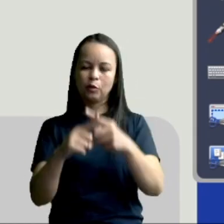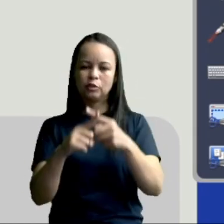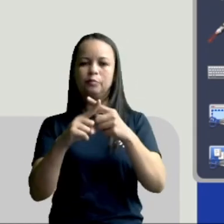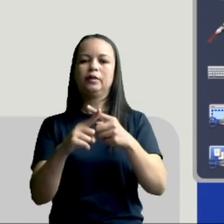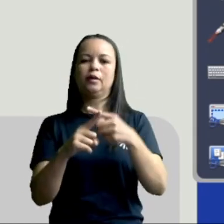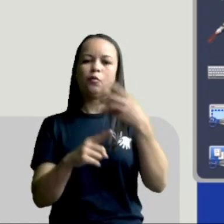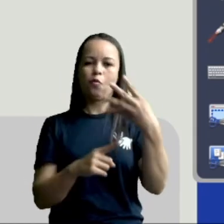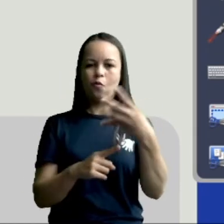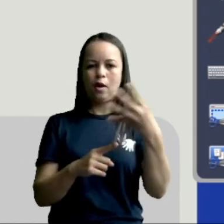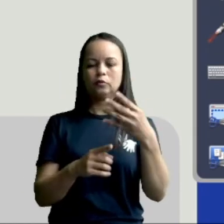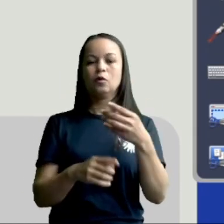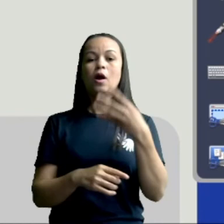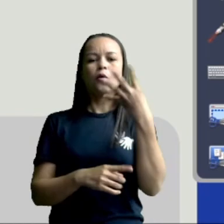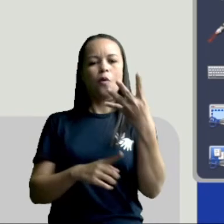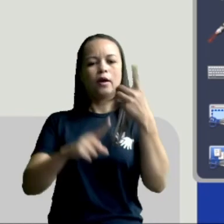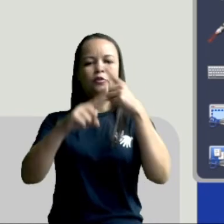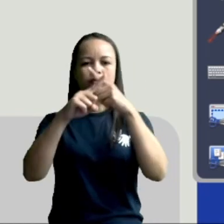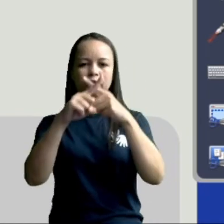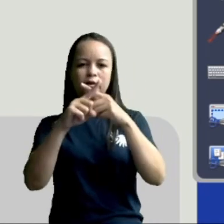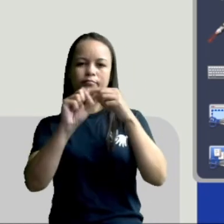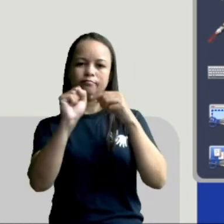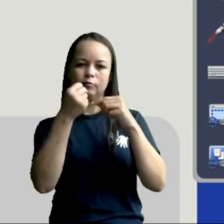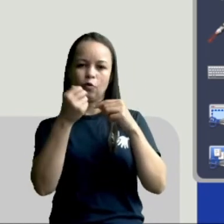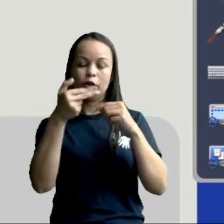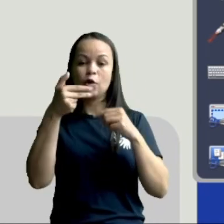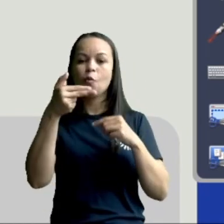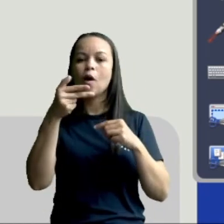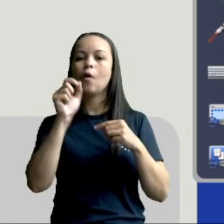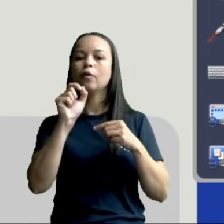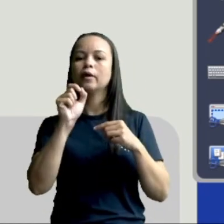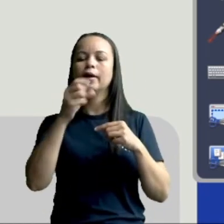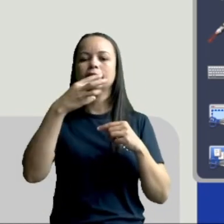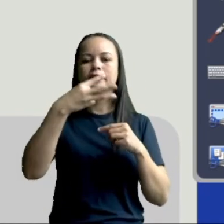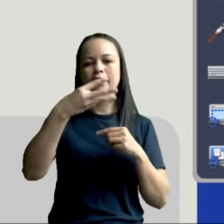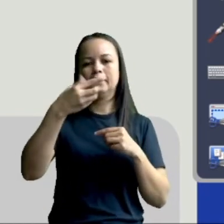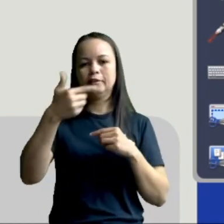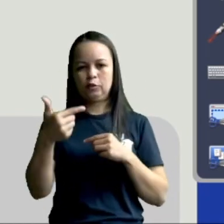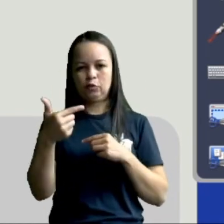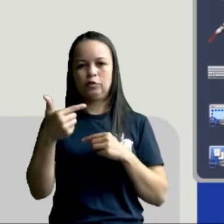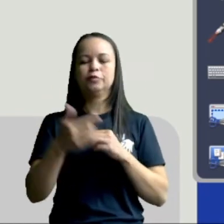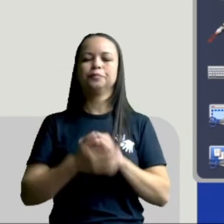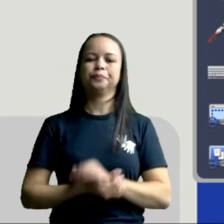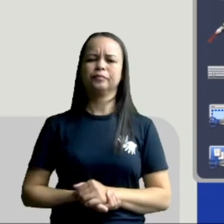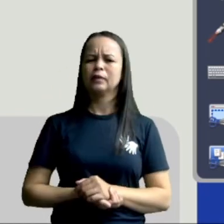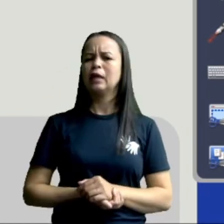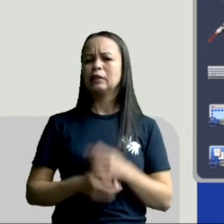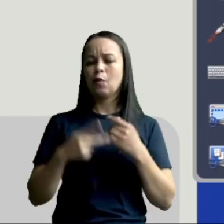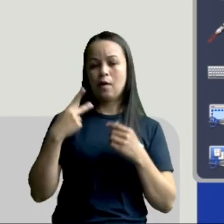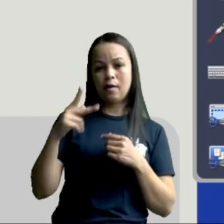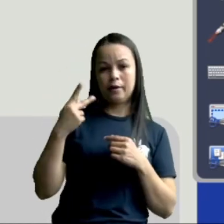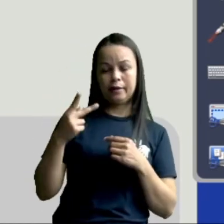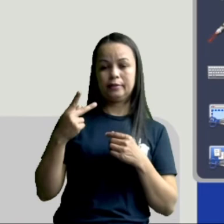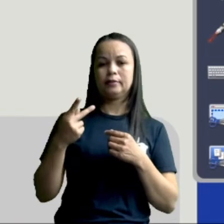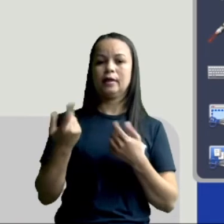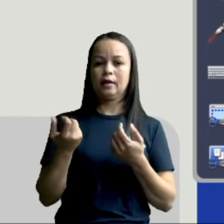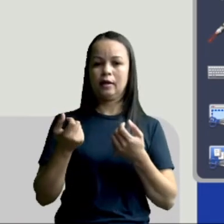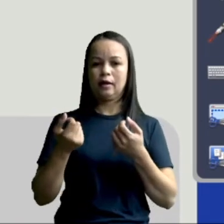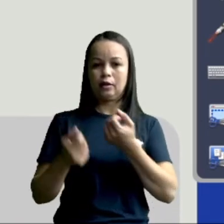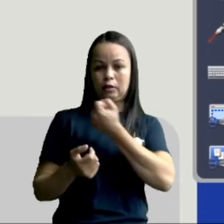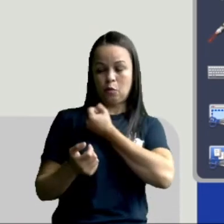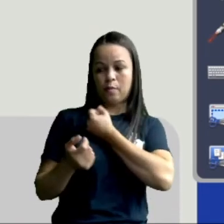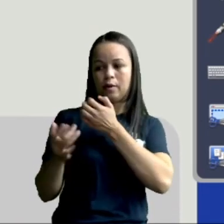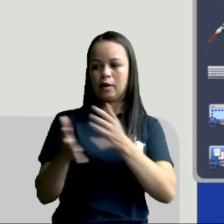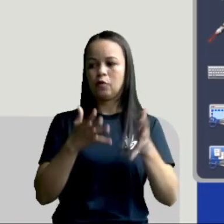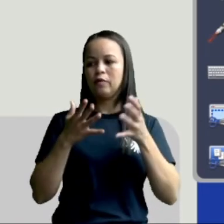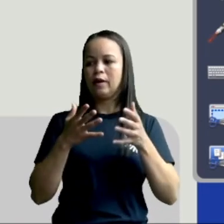por 4. 4 vezes 8 dá exatamente 32. Então, essa expressão daqui a gente vai ligar